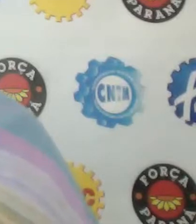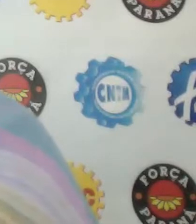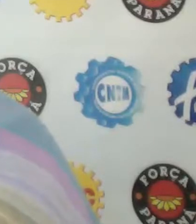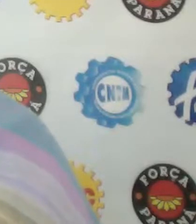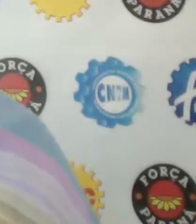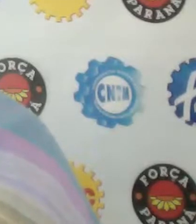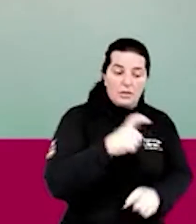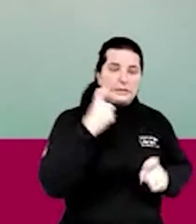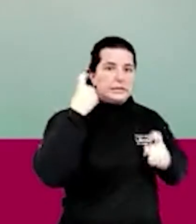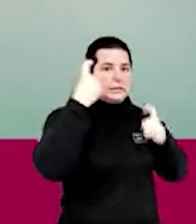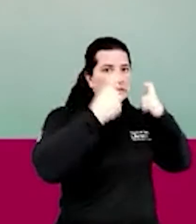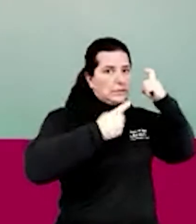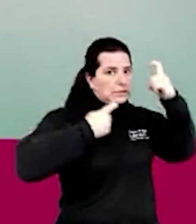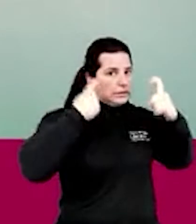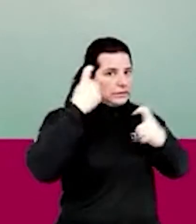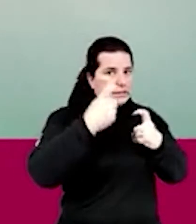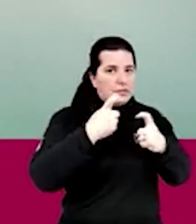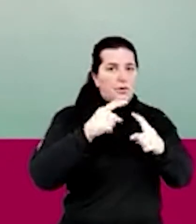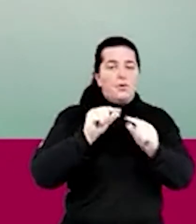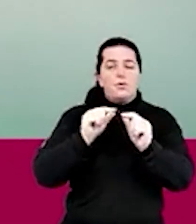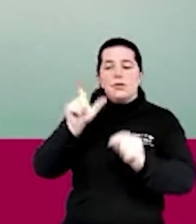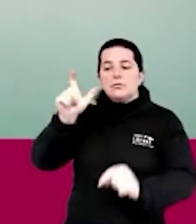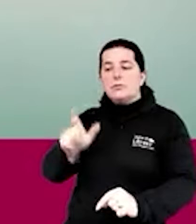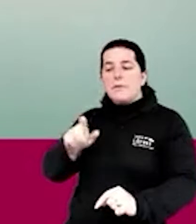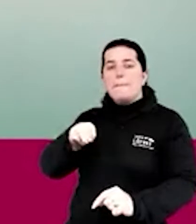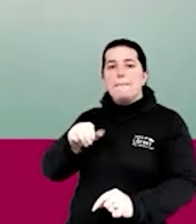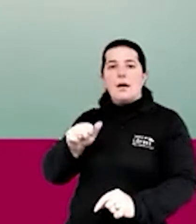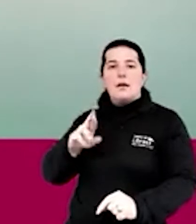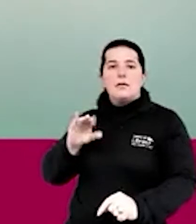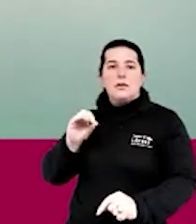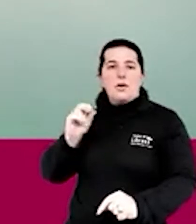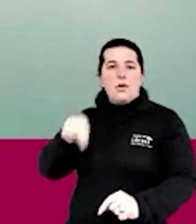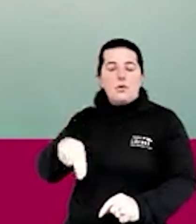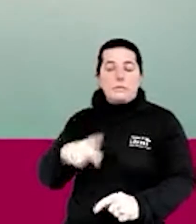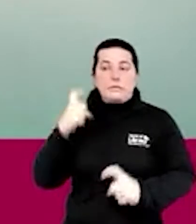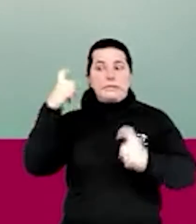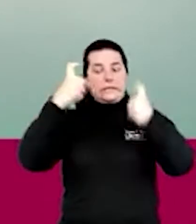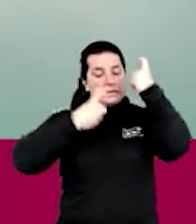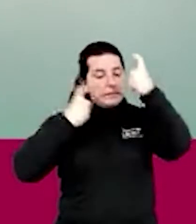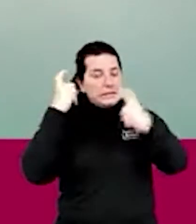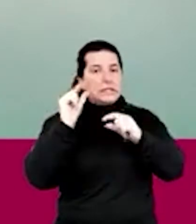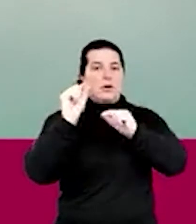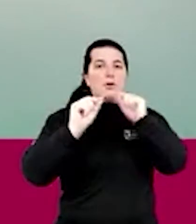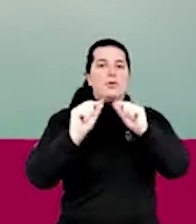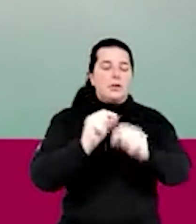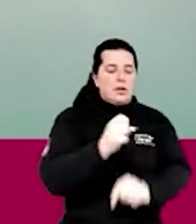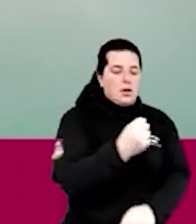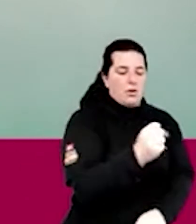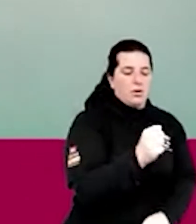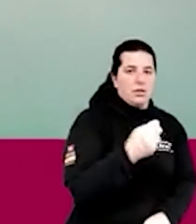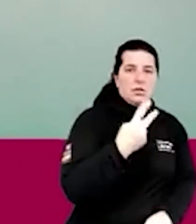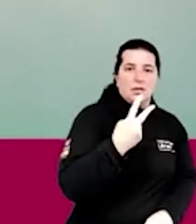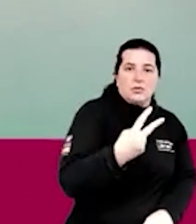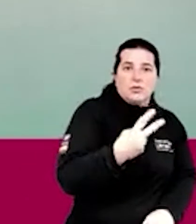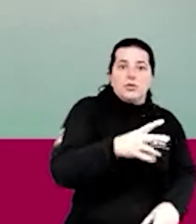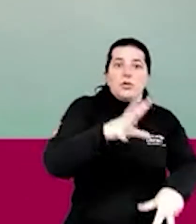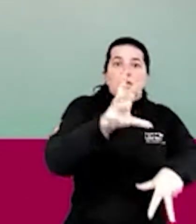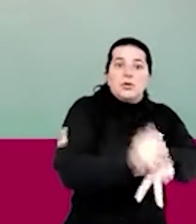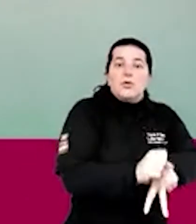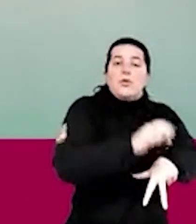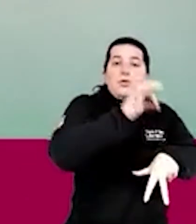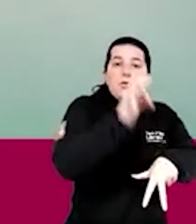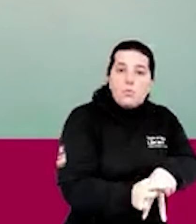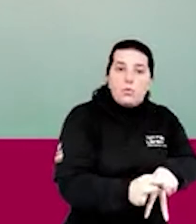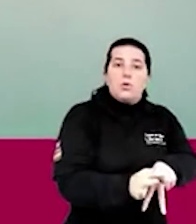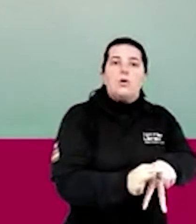mecânica. O que me preocupa muito mais são os 82 casos positivos hoje no